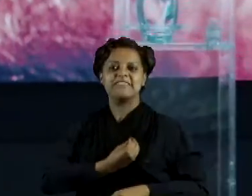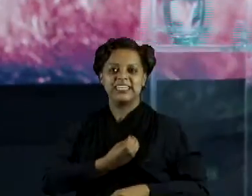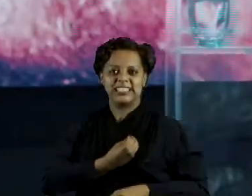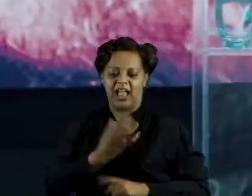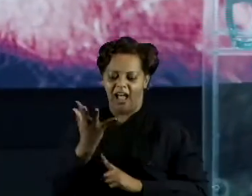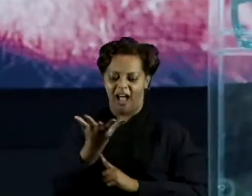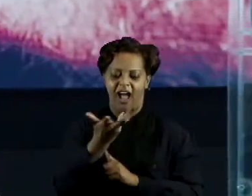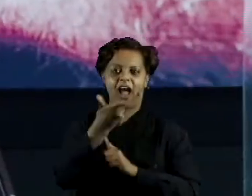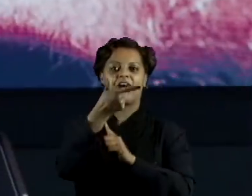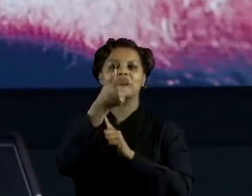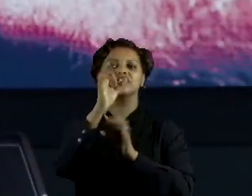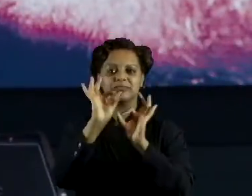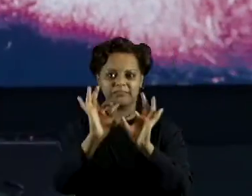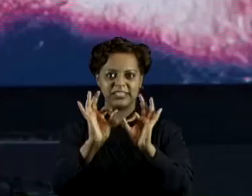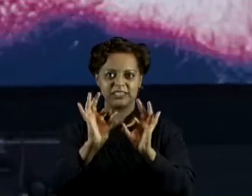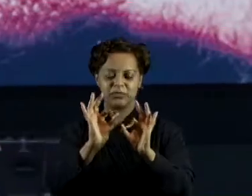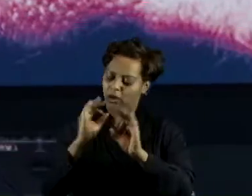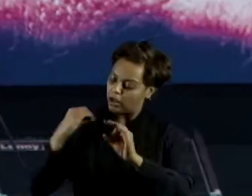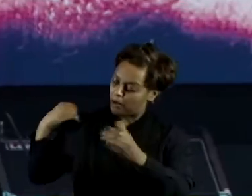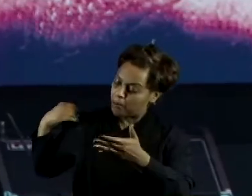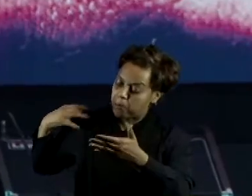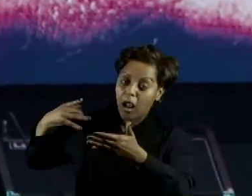arte ao longo da vida.